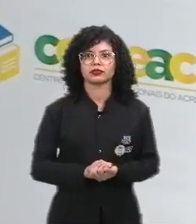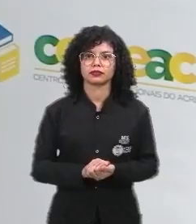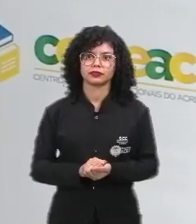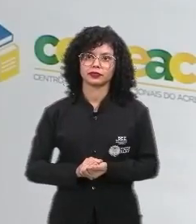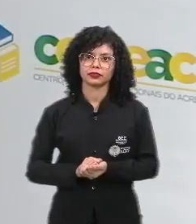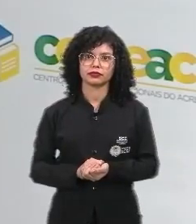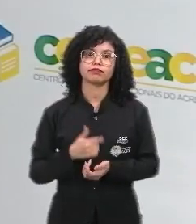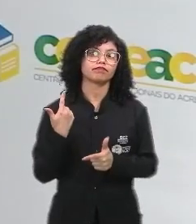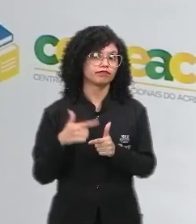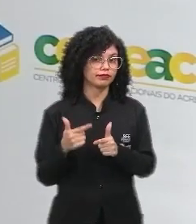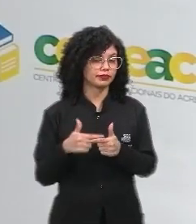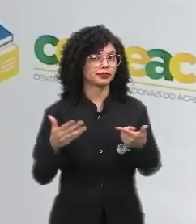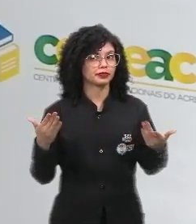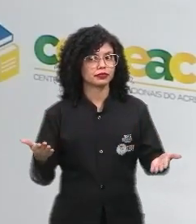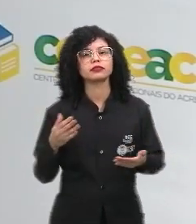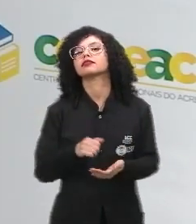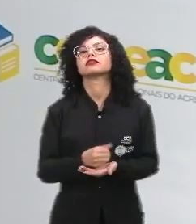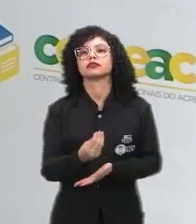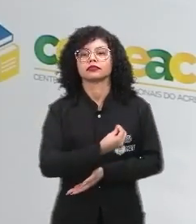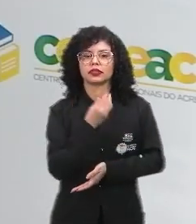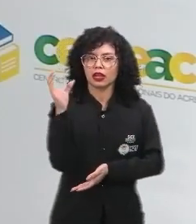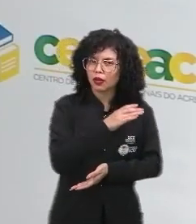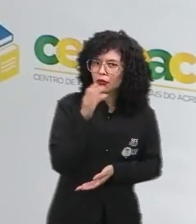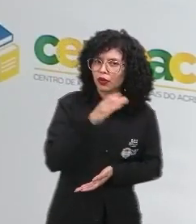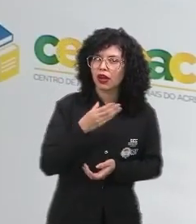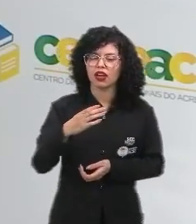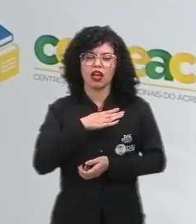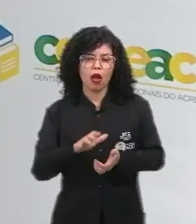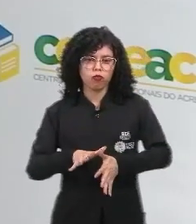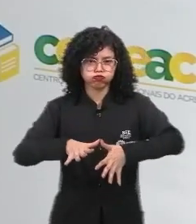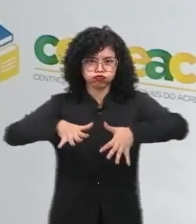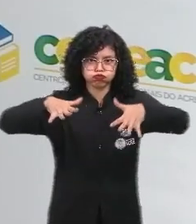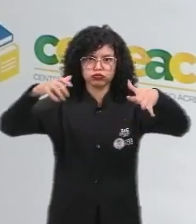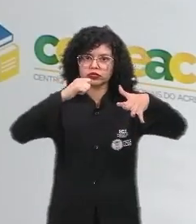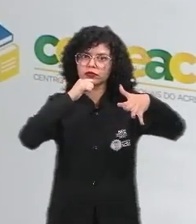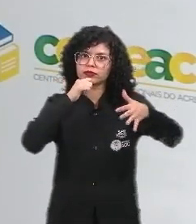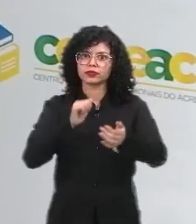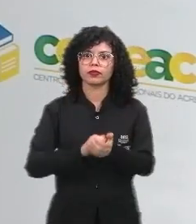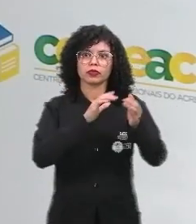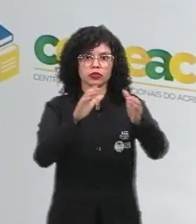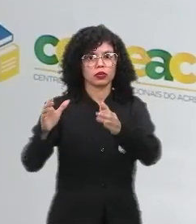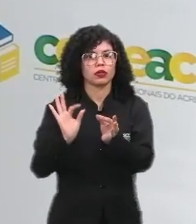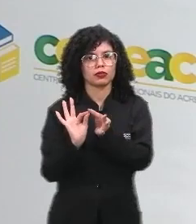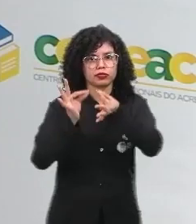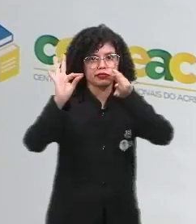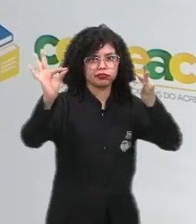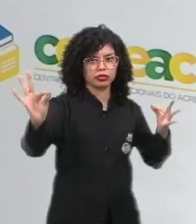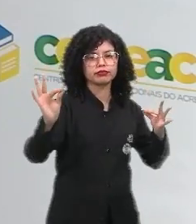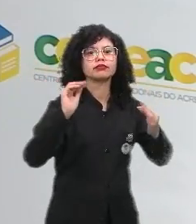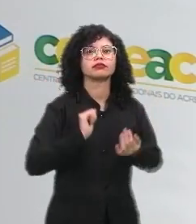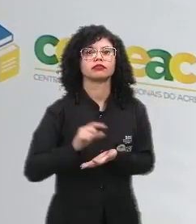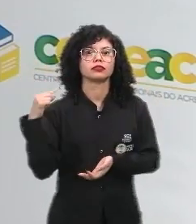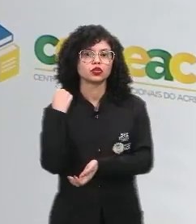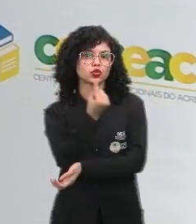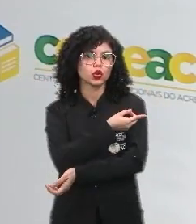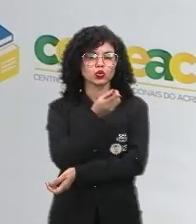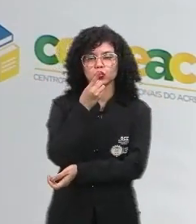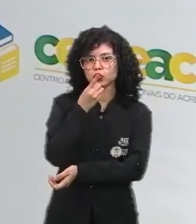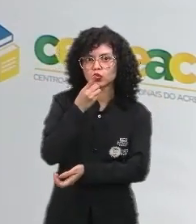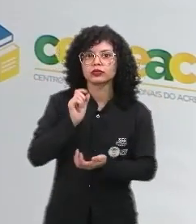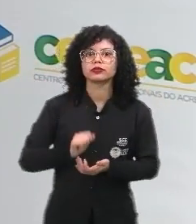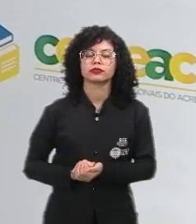teríamos sérios problemas. A vida corrida, as cidades lotadas, os bairros distantes, o nosso dia a